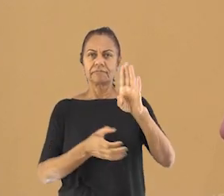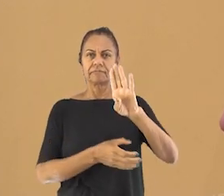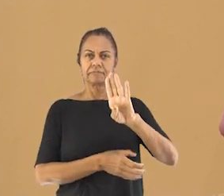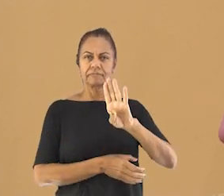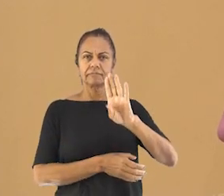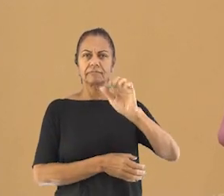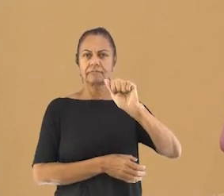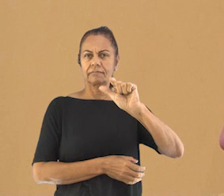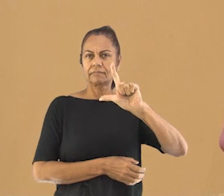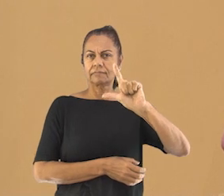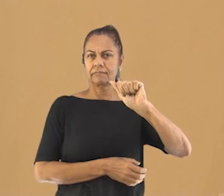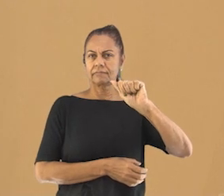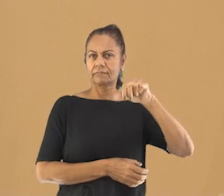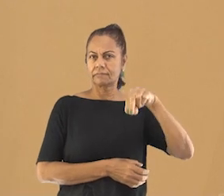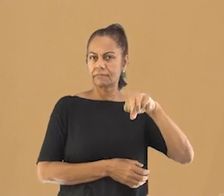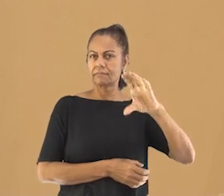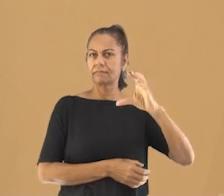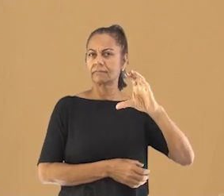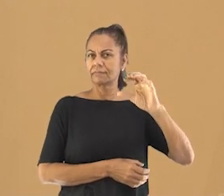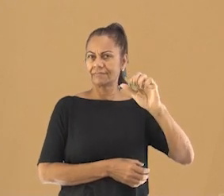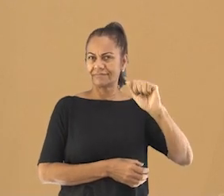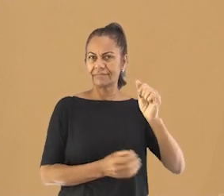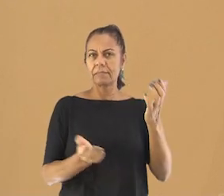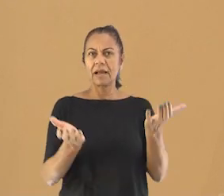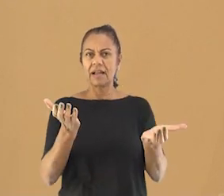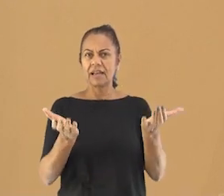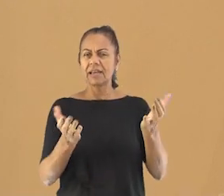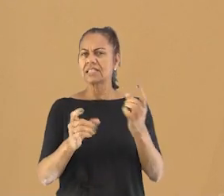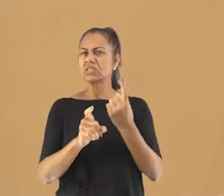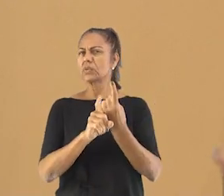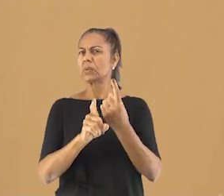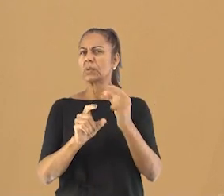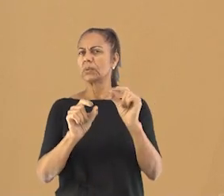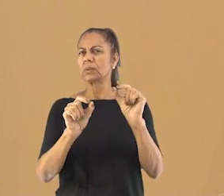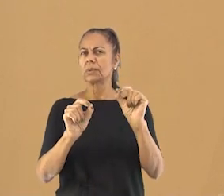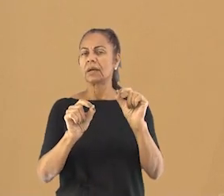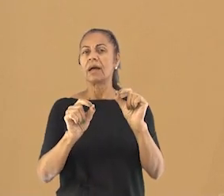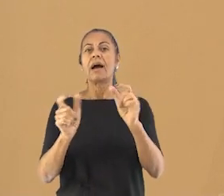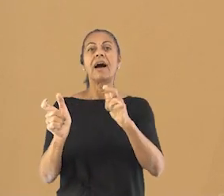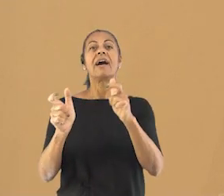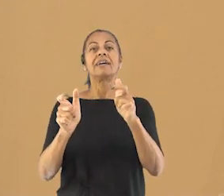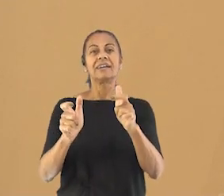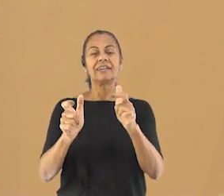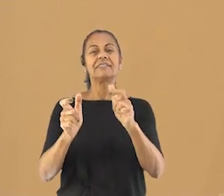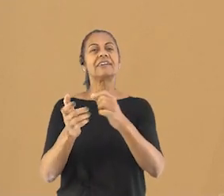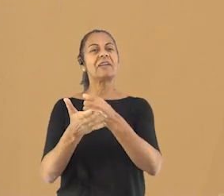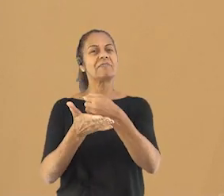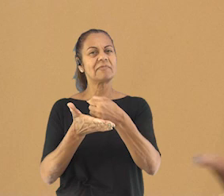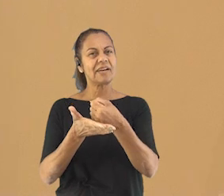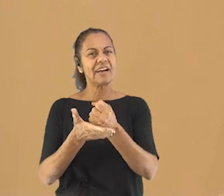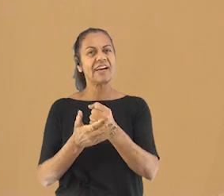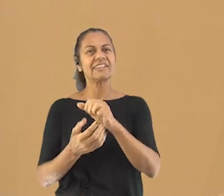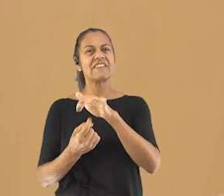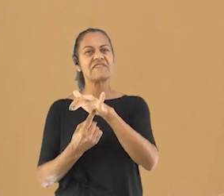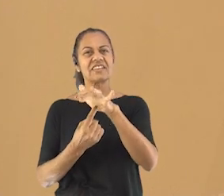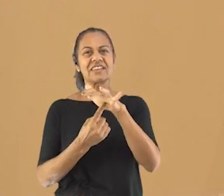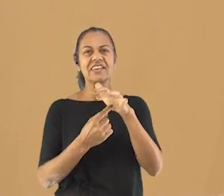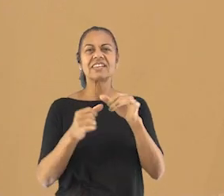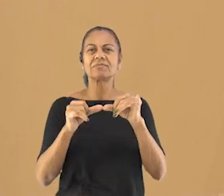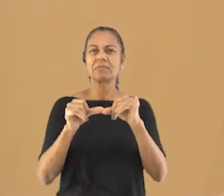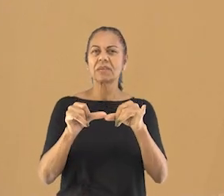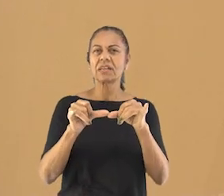Você com certeza já viu em algum lugar, certo? A gente pode encontrá-las em farmácia,